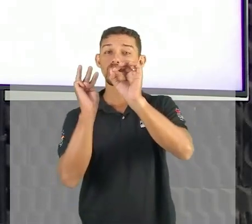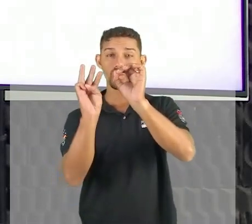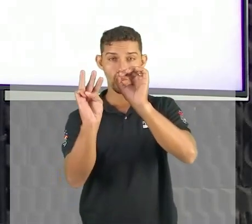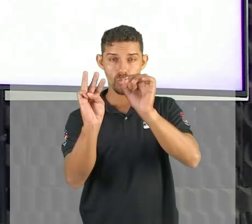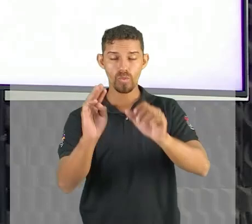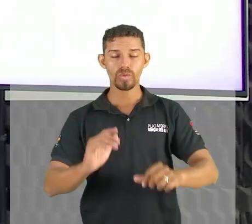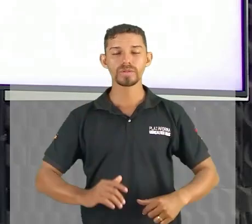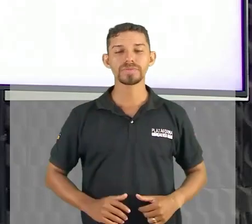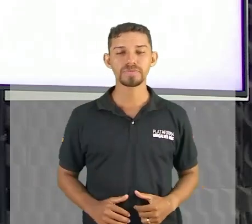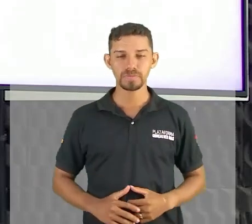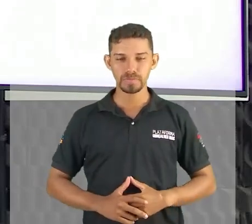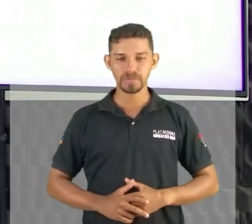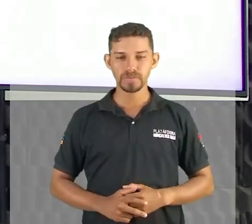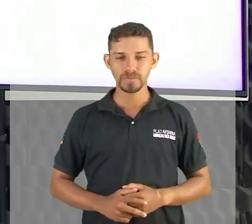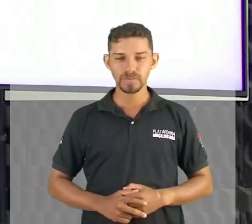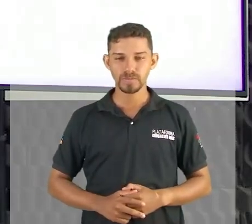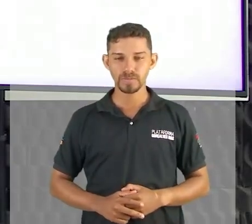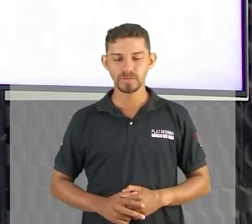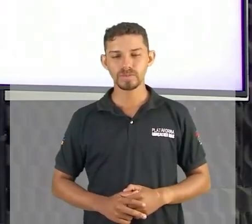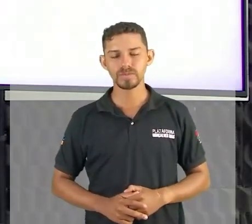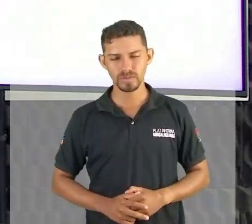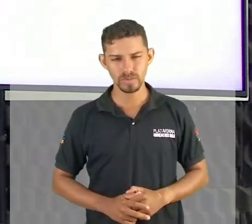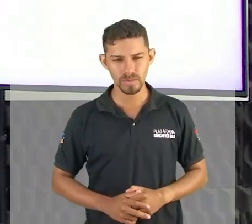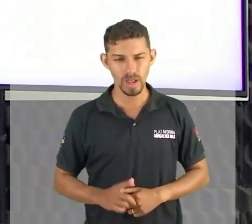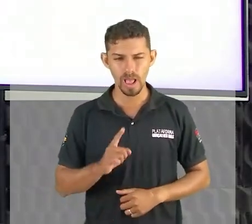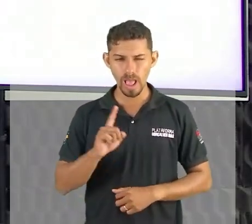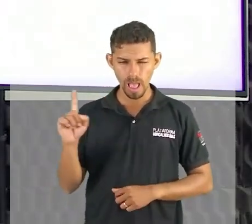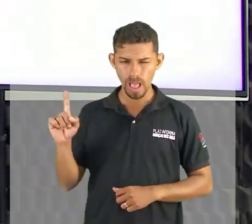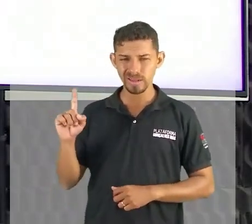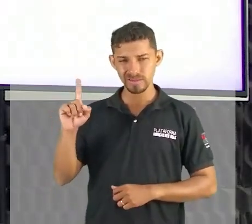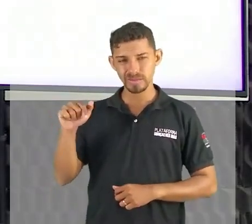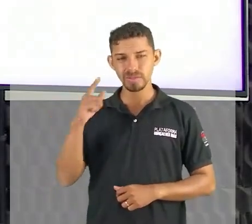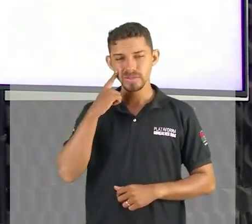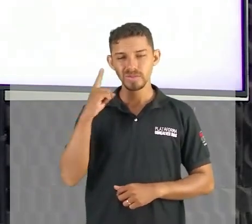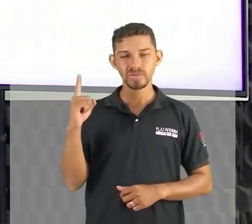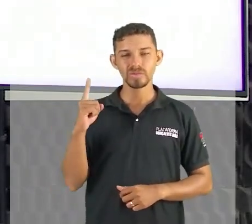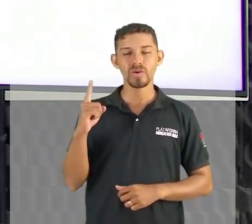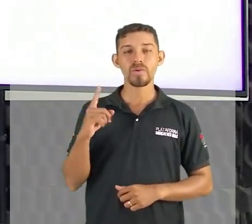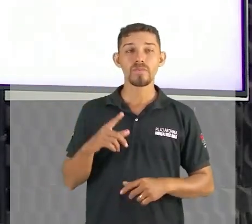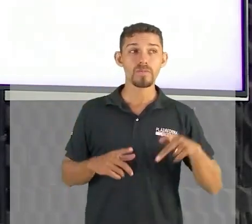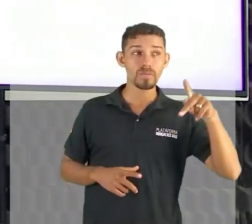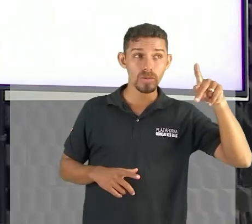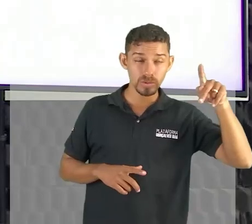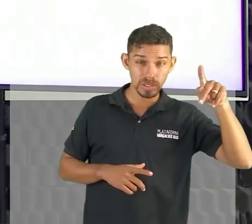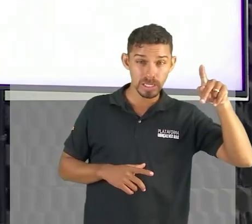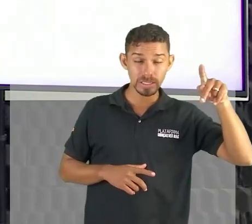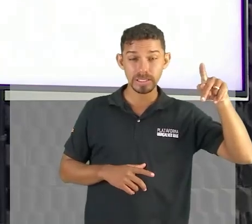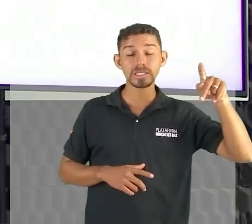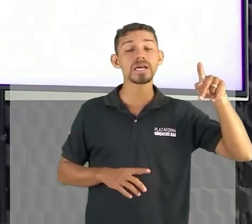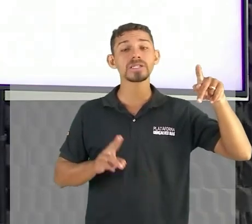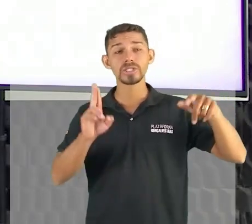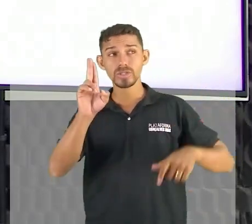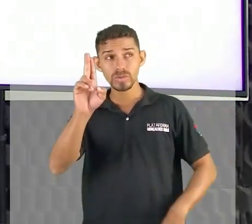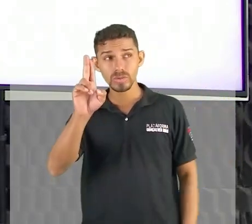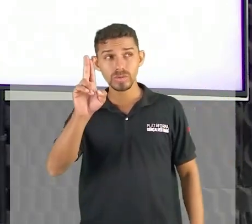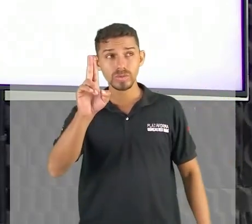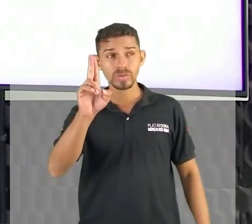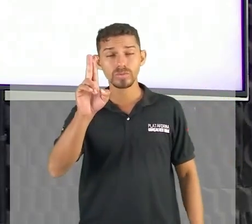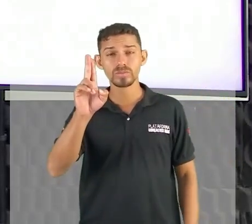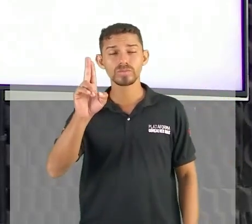6800 wat são os valores de potência e de tensão aqui ó tensão voltagem